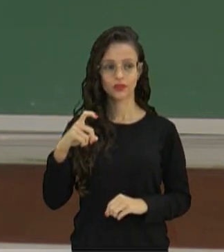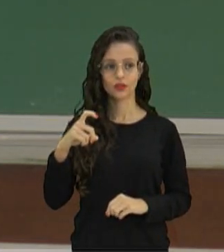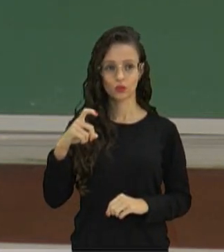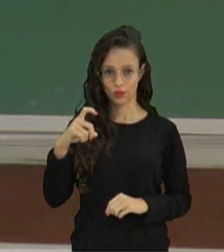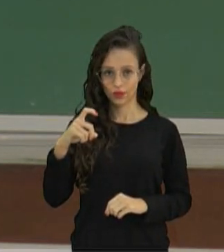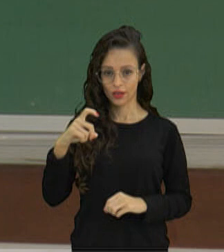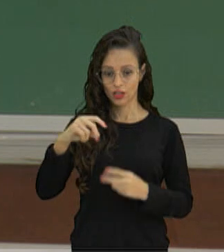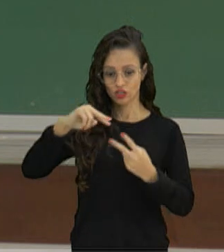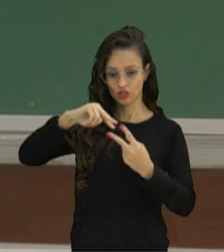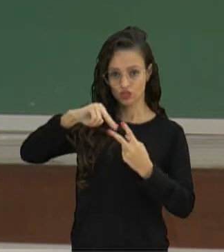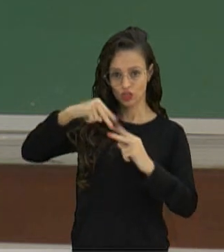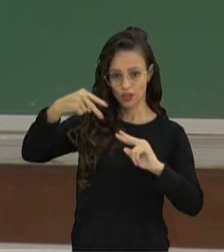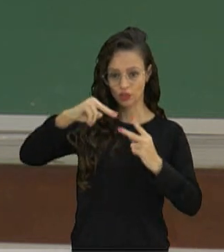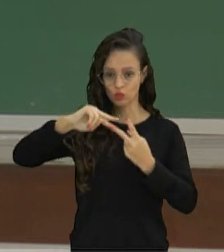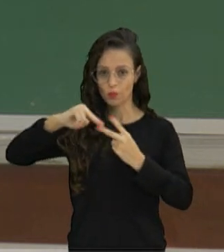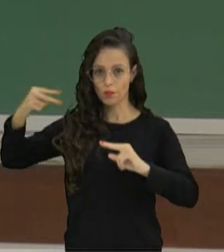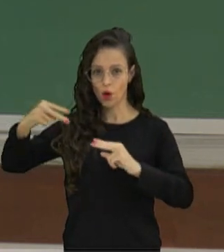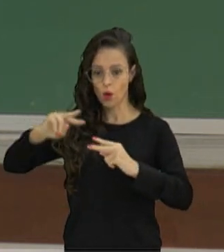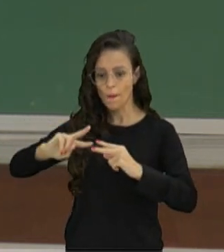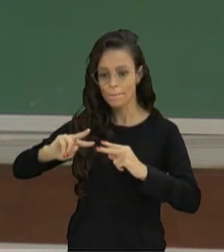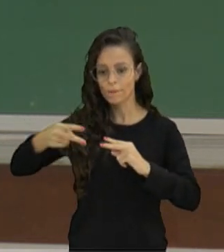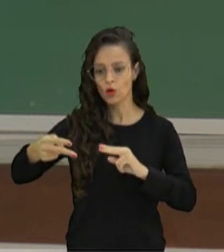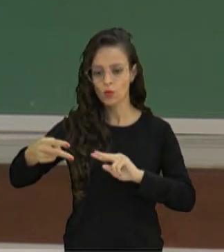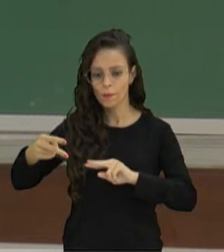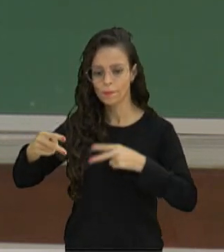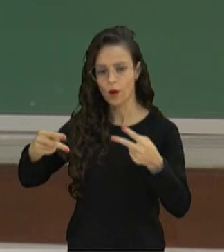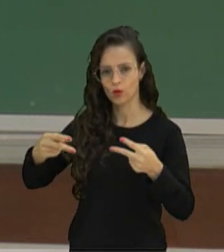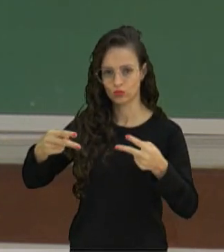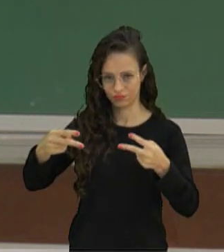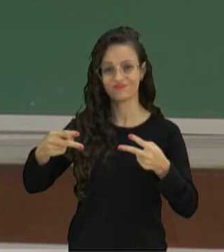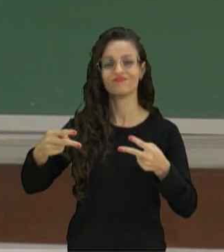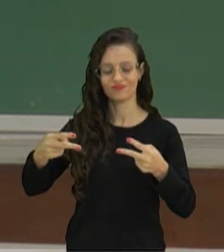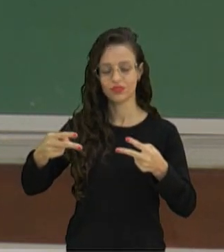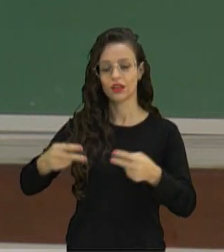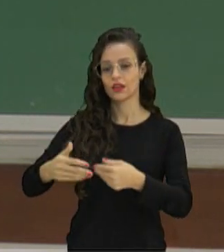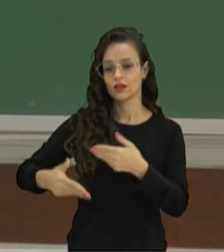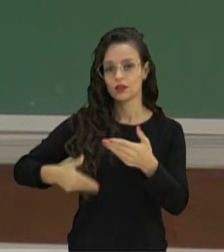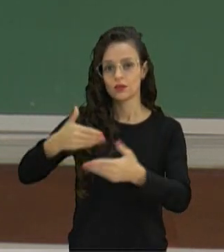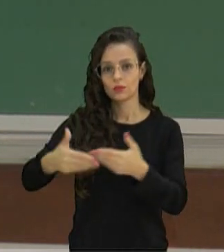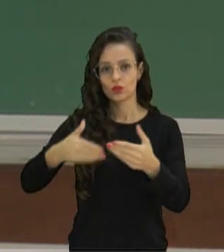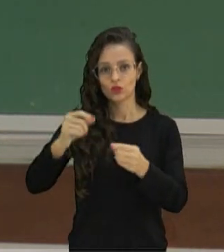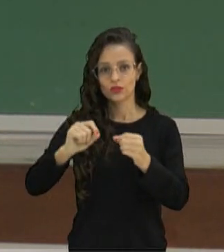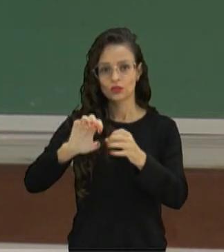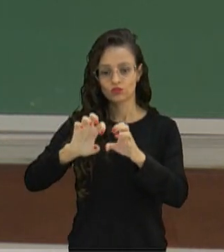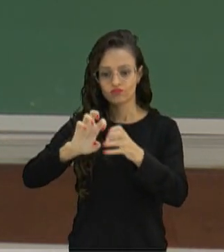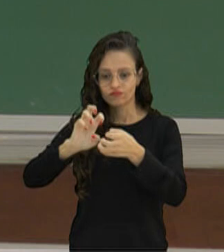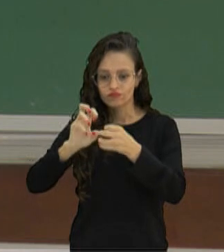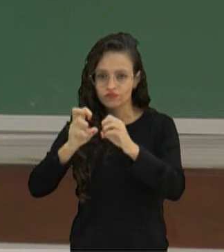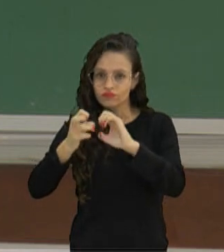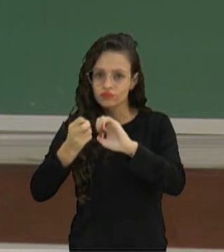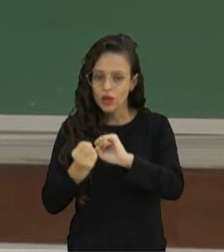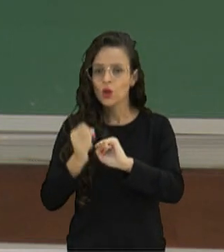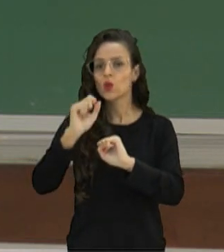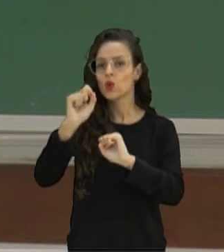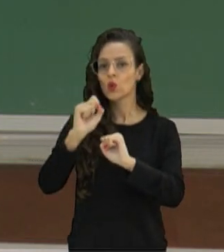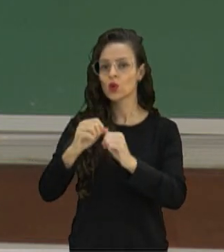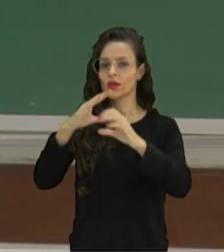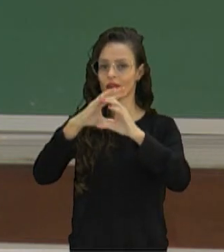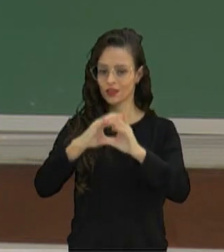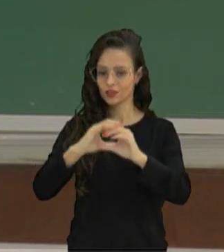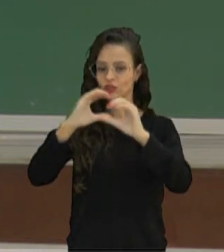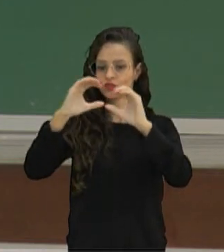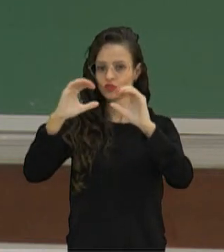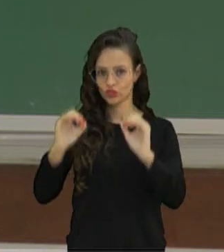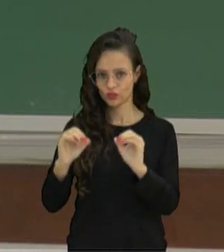duplica o material genético dela, ela sofre um processo de estrangulamento, no qual vai acontecer uma divisão